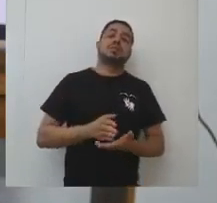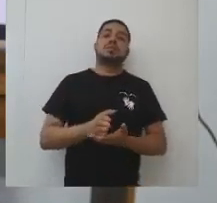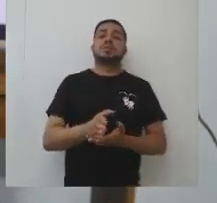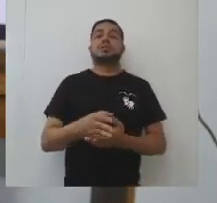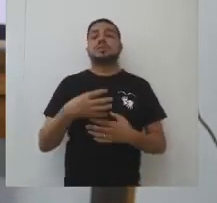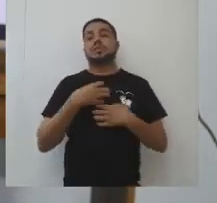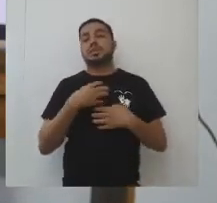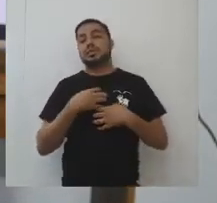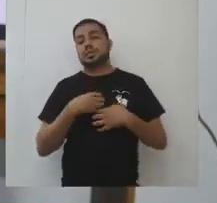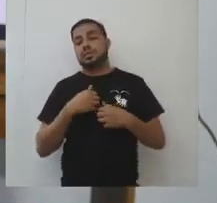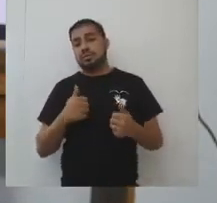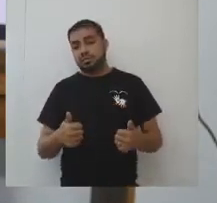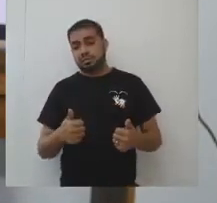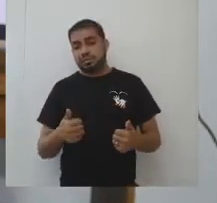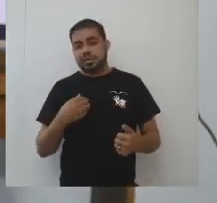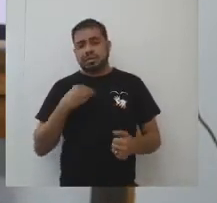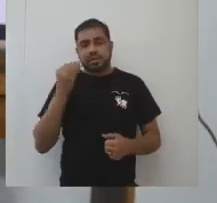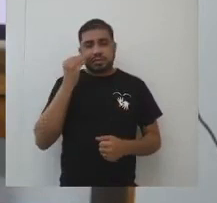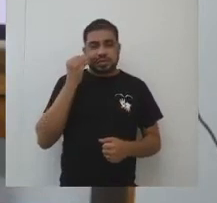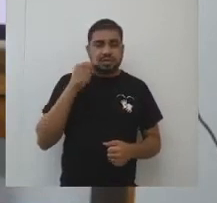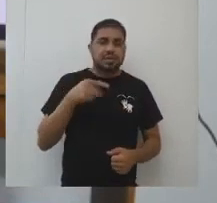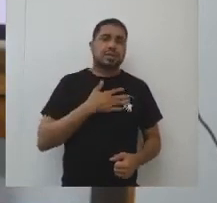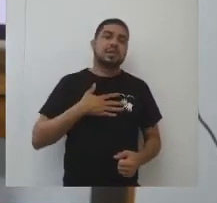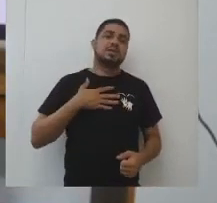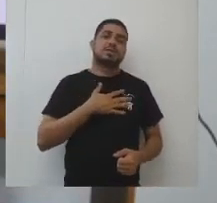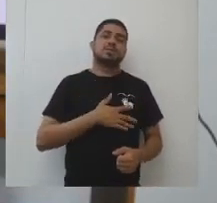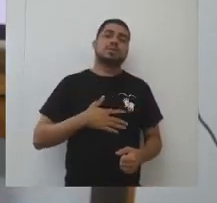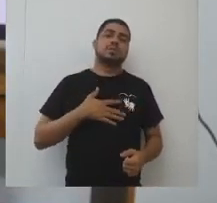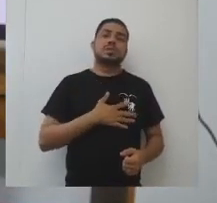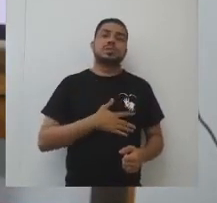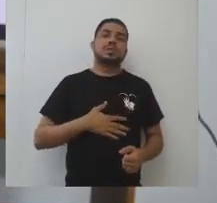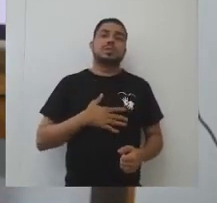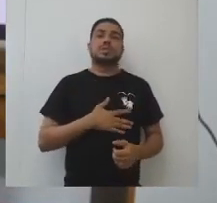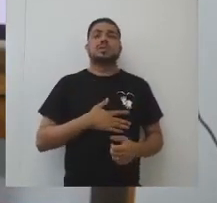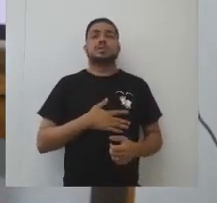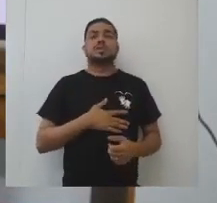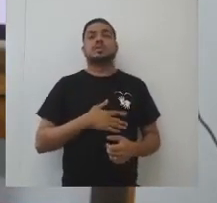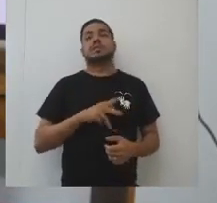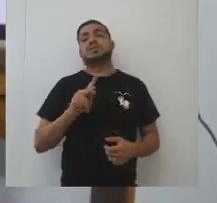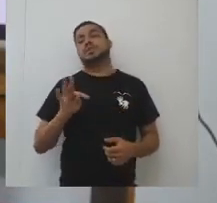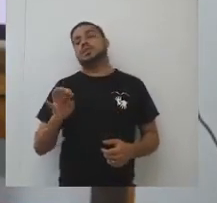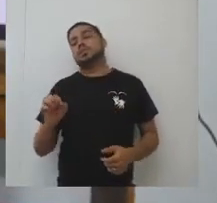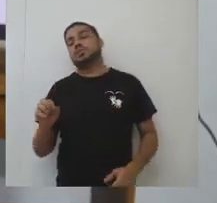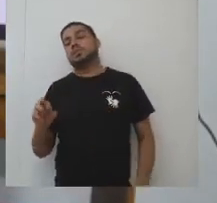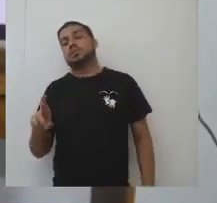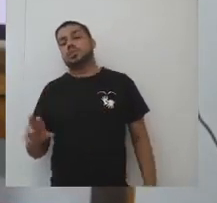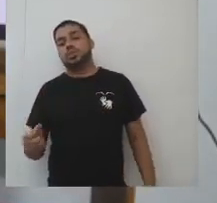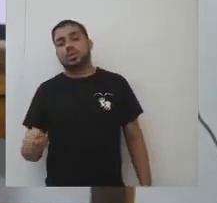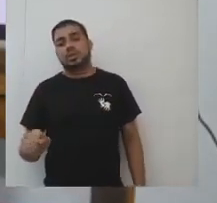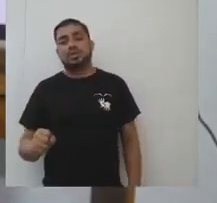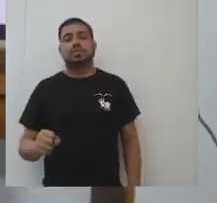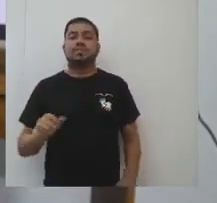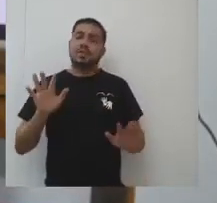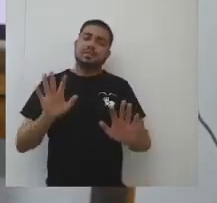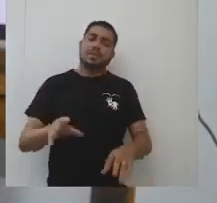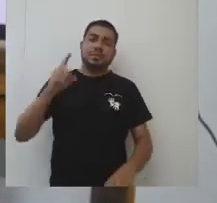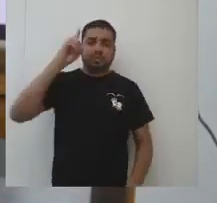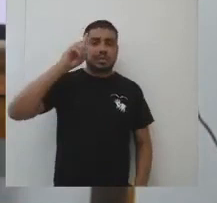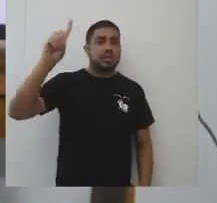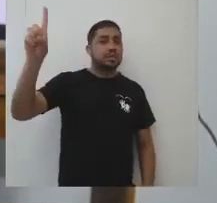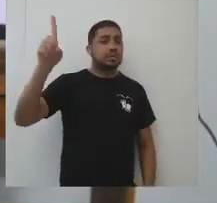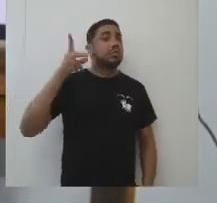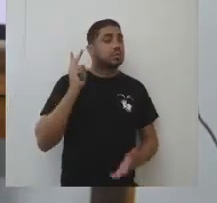sentido. Valeu? Espero que tenham gostado, né, da parte de vetores. Fica com Deus,